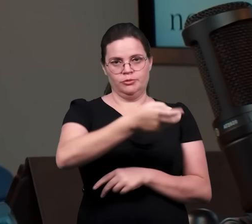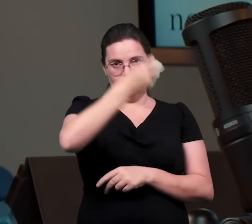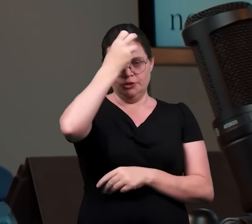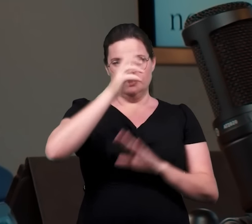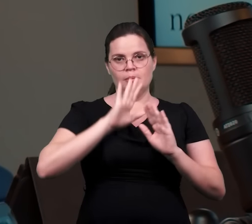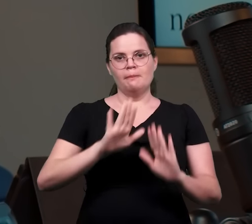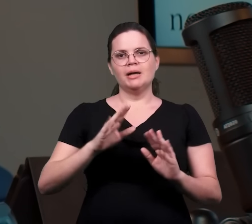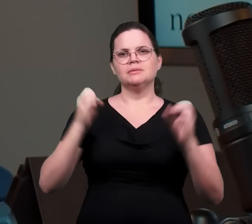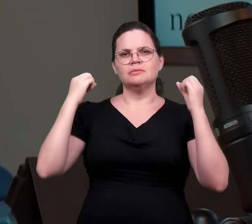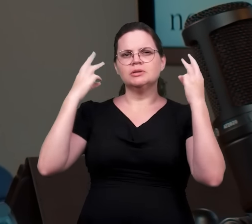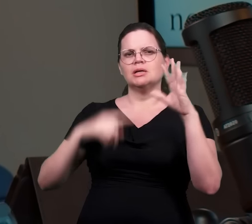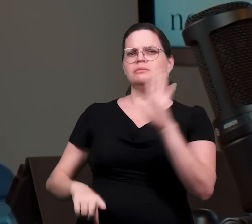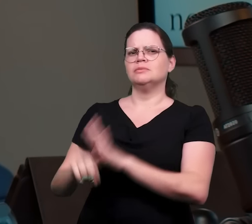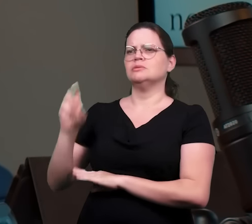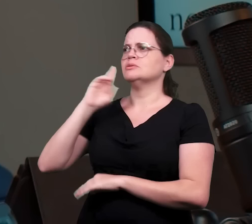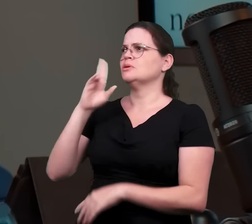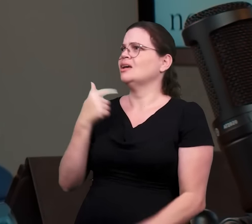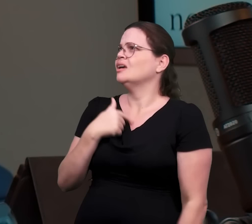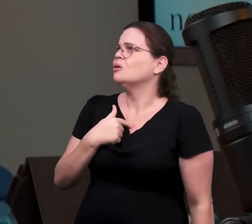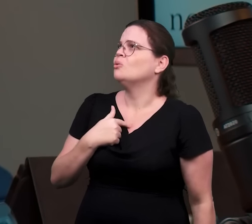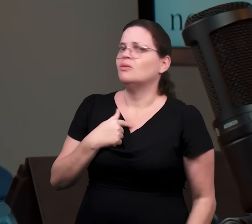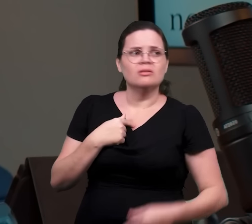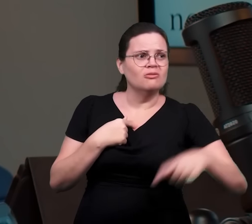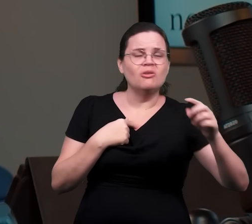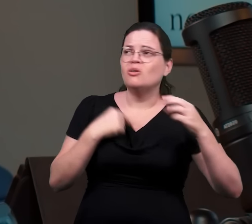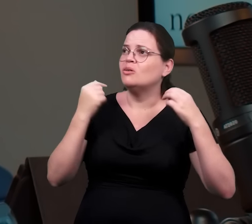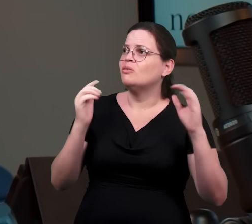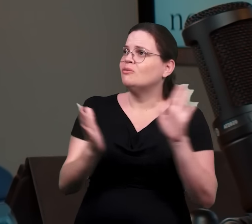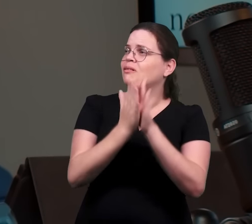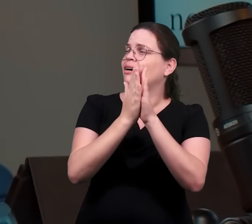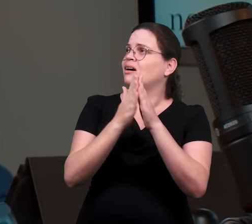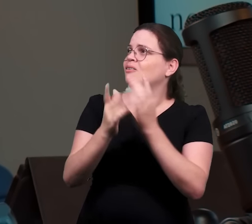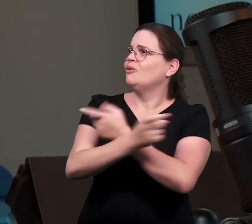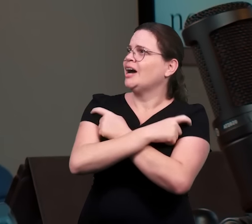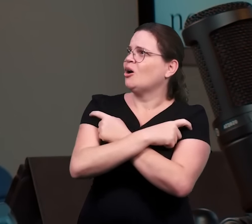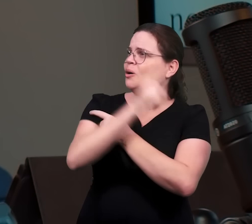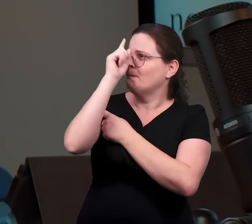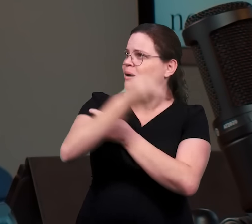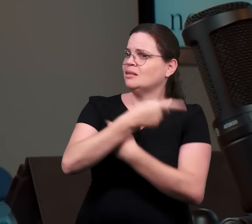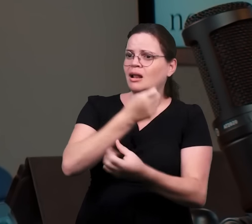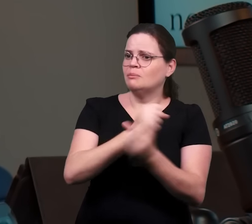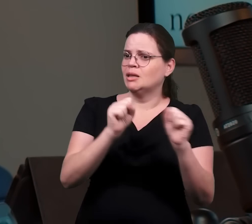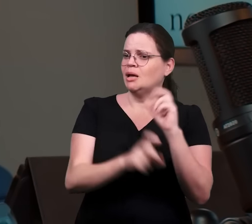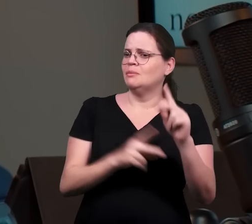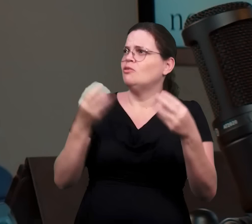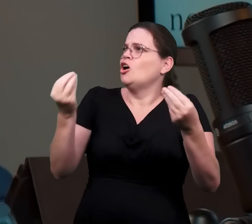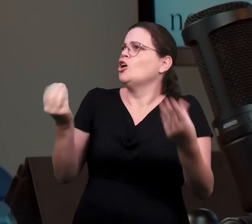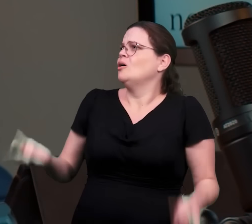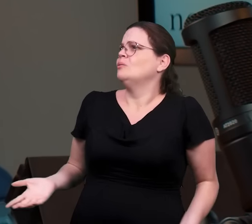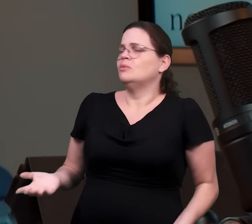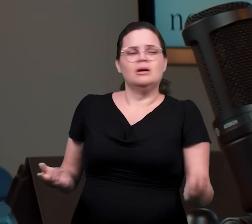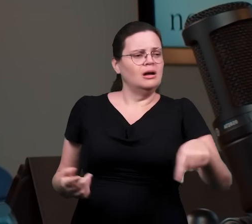e ele disse esse questionamento ao Senhor, quem sou eu, Senhor, que vá a Faraó e tire o povo de Israel do Egito?